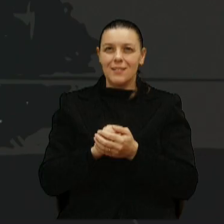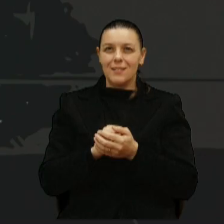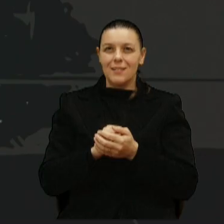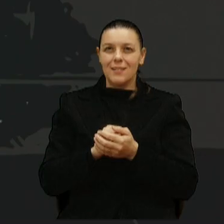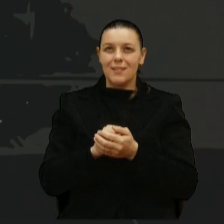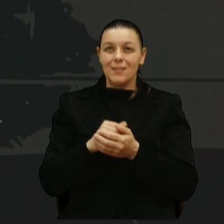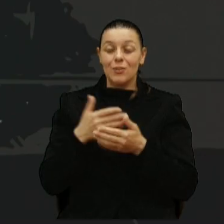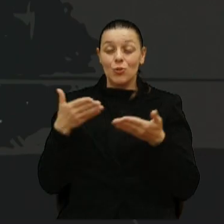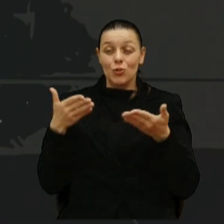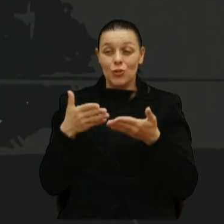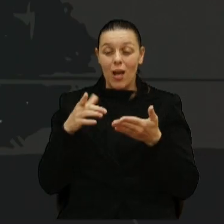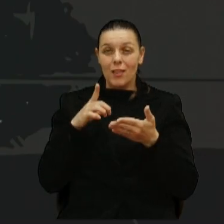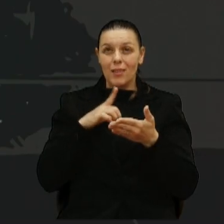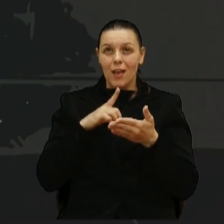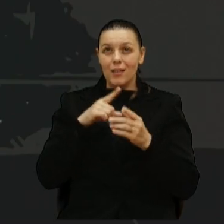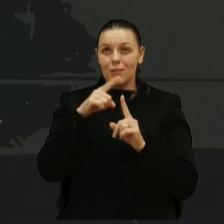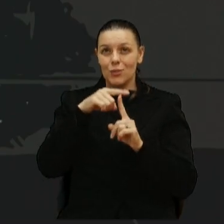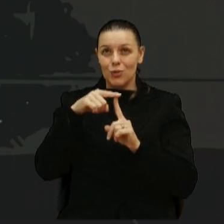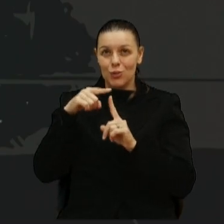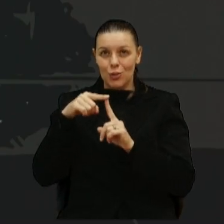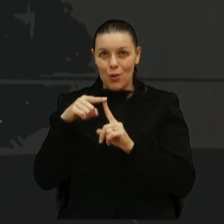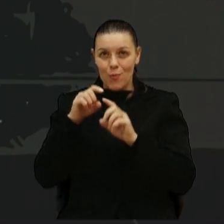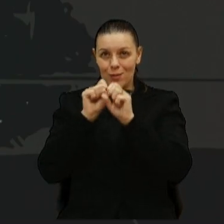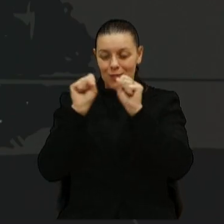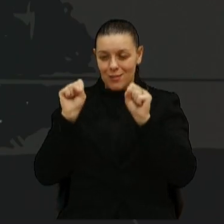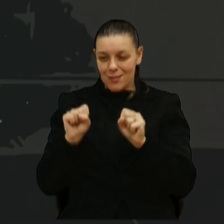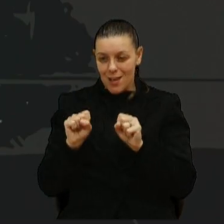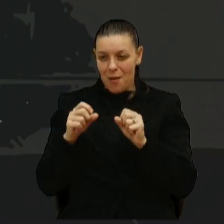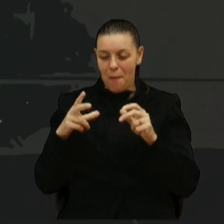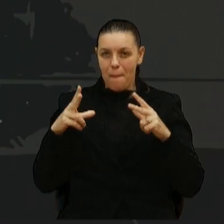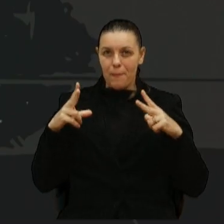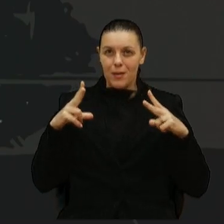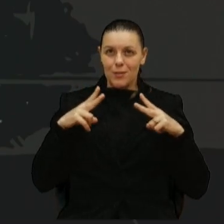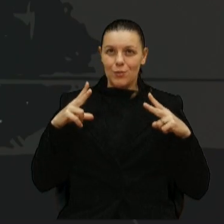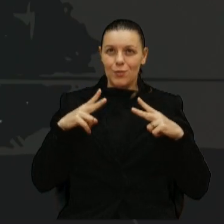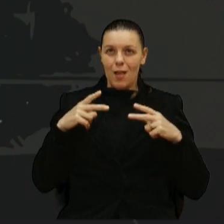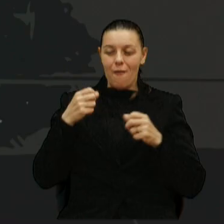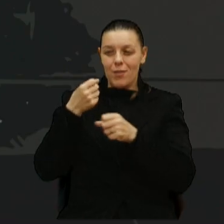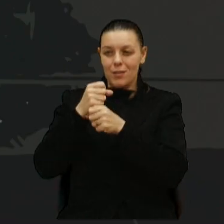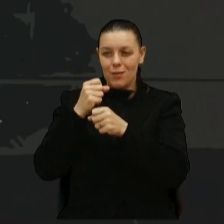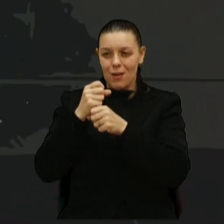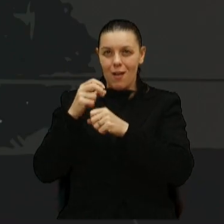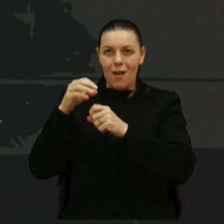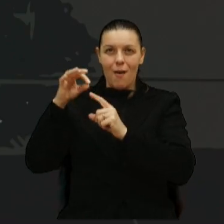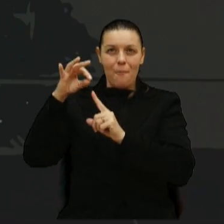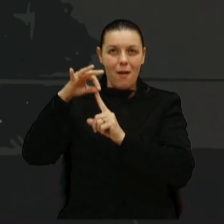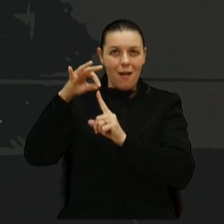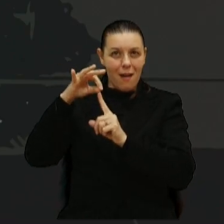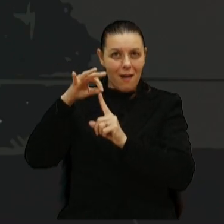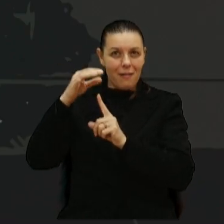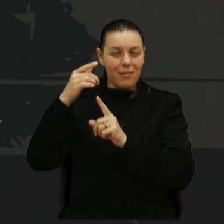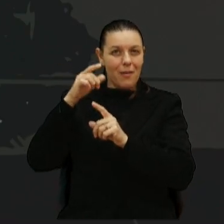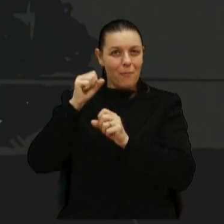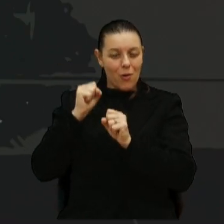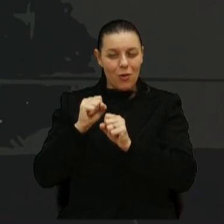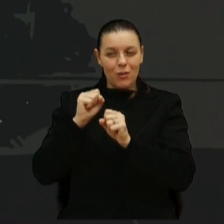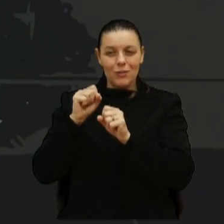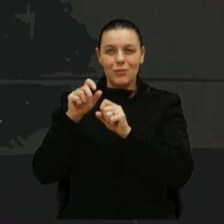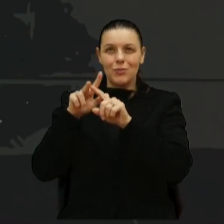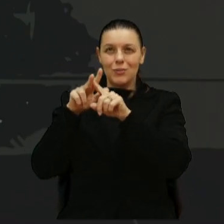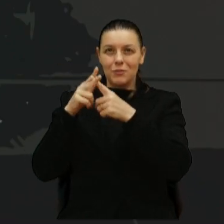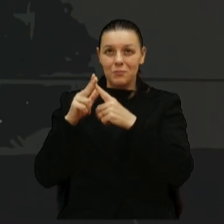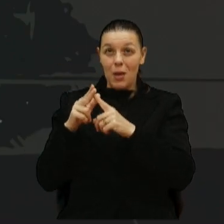já implementa esse tipo de sistema, que a iniciativa privada vai lá, constrói a parada e pode utilizar aquele mecanismo